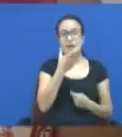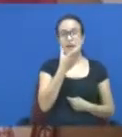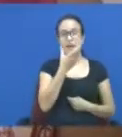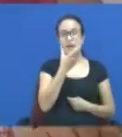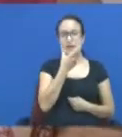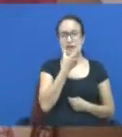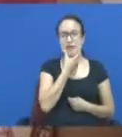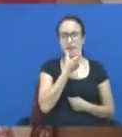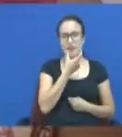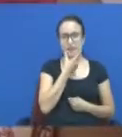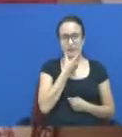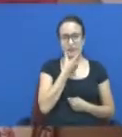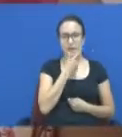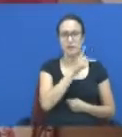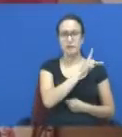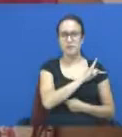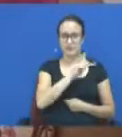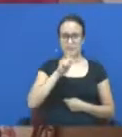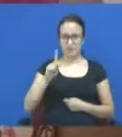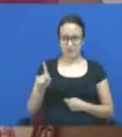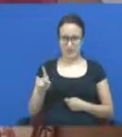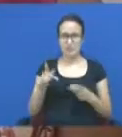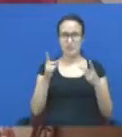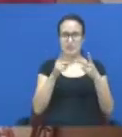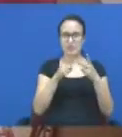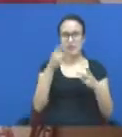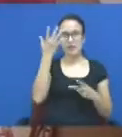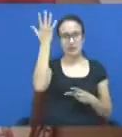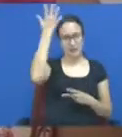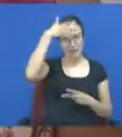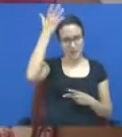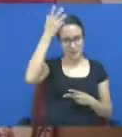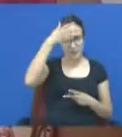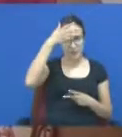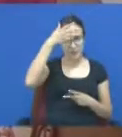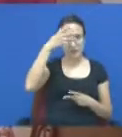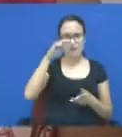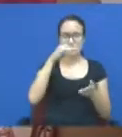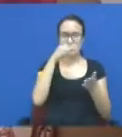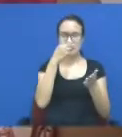comissão, Érica Tanque, relatora, e a doutora Mayra, membro